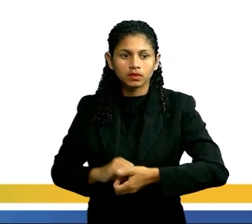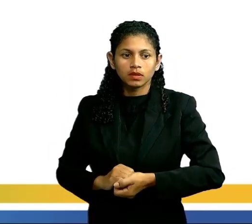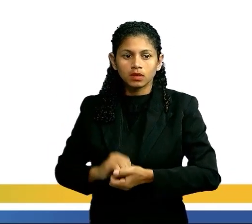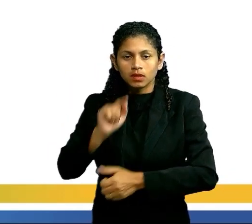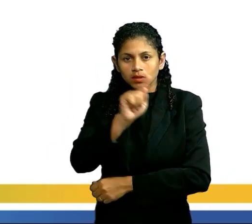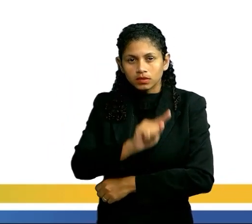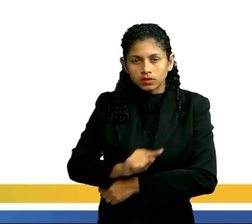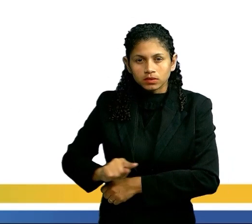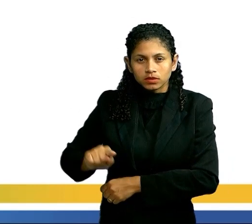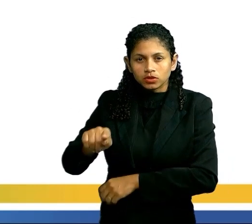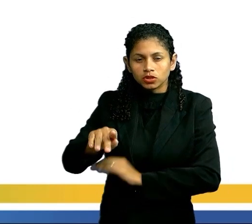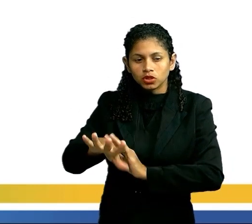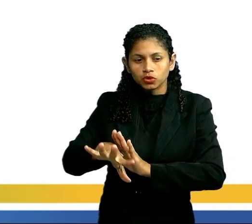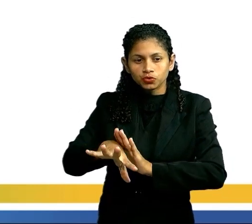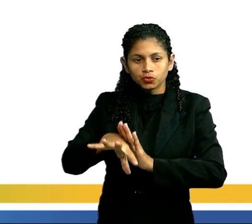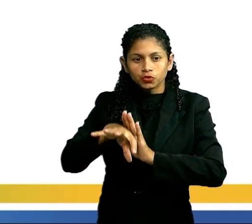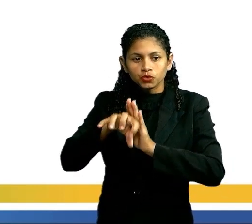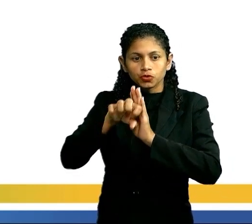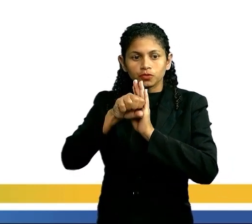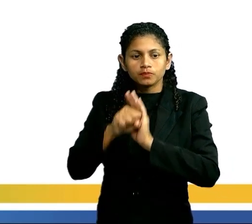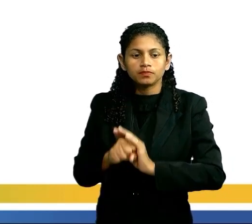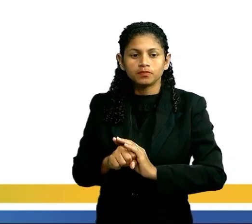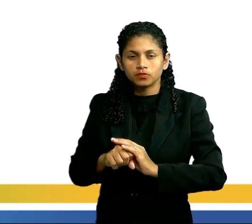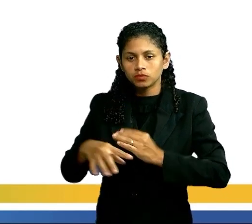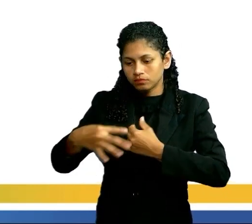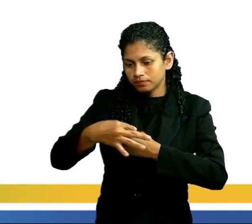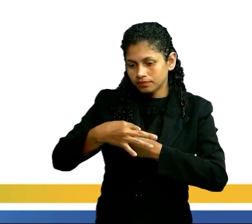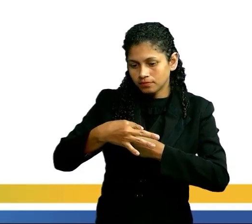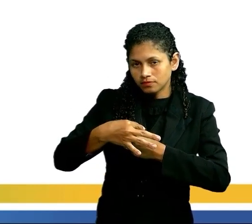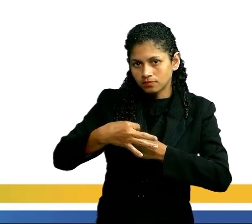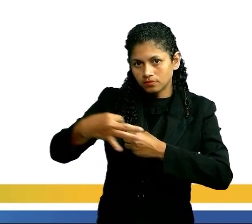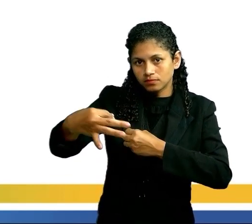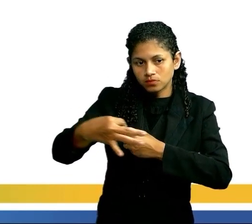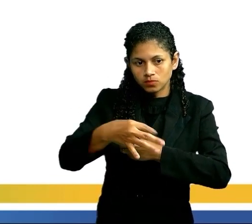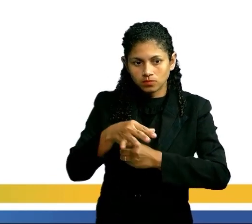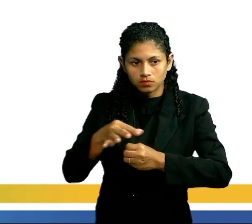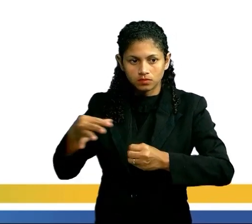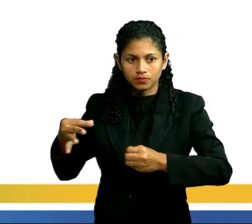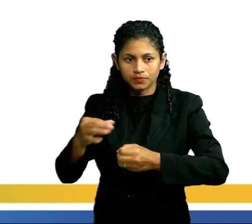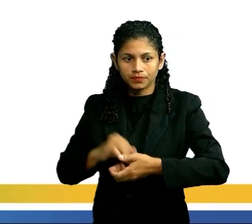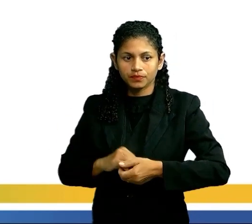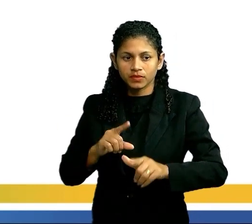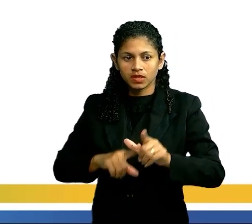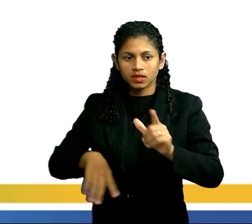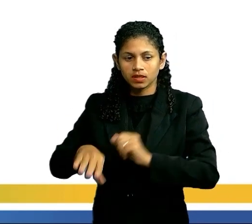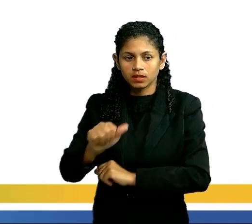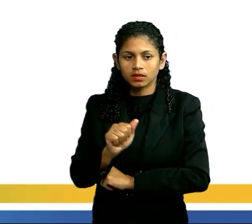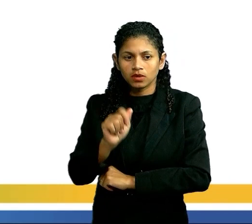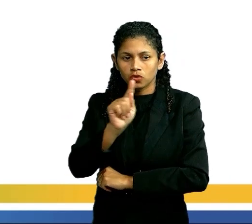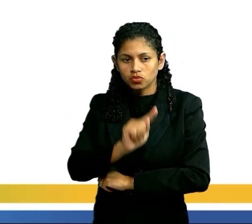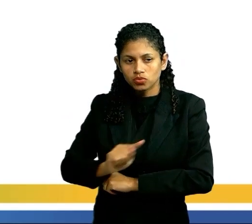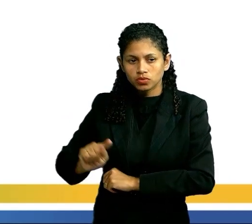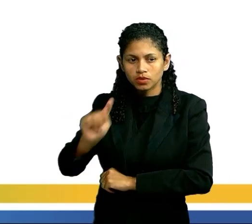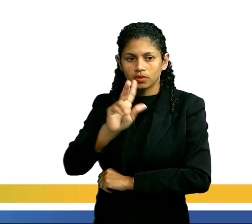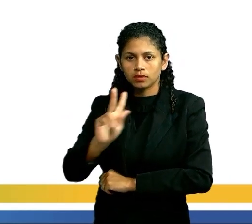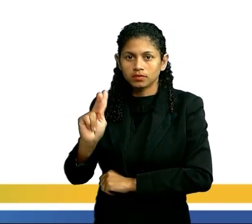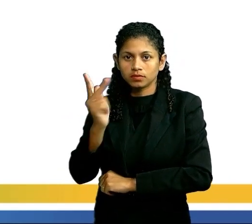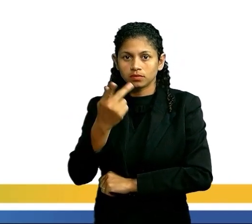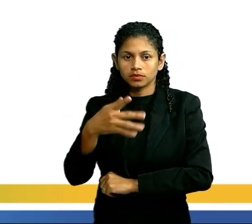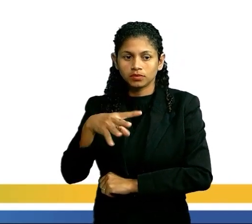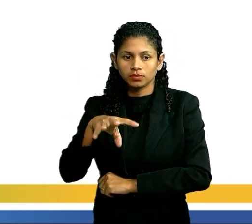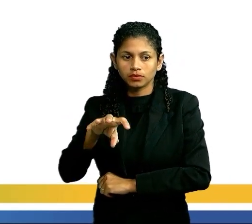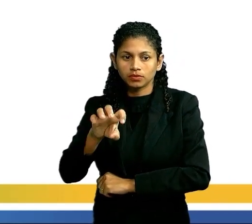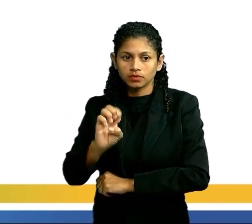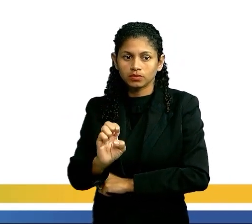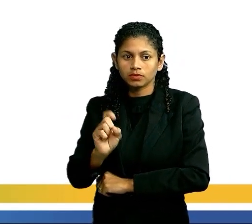ciclo saturado com ramificações. D, ciclo hexeno com substituintes metila. Vou já explicar o que é